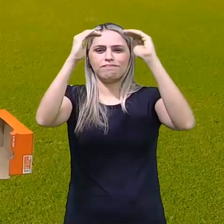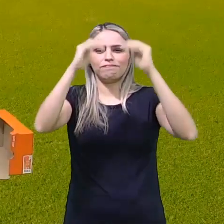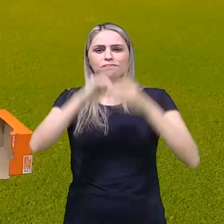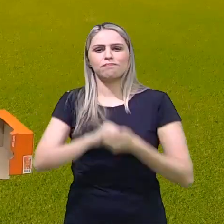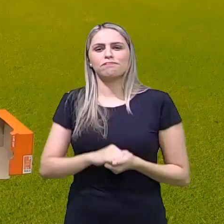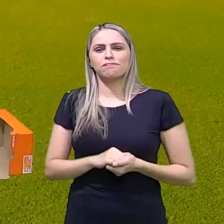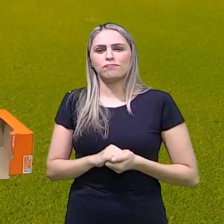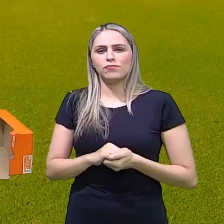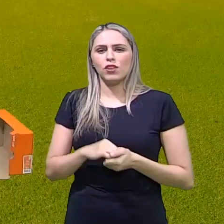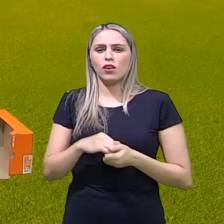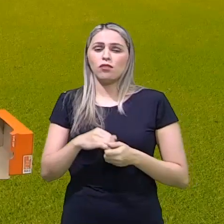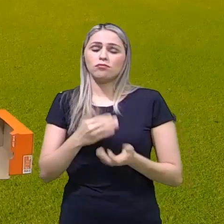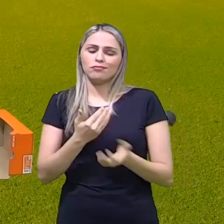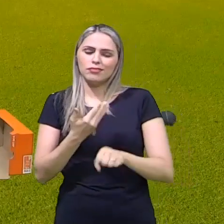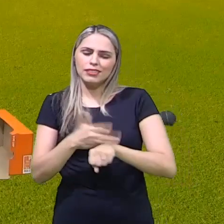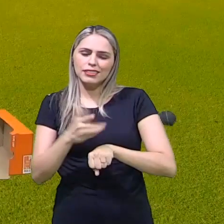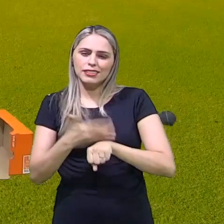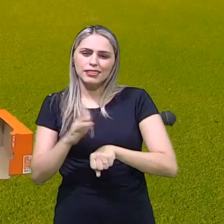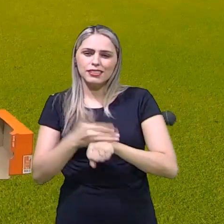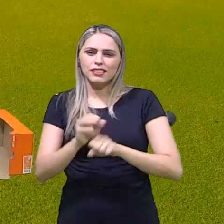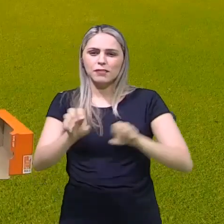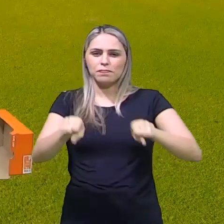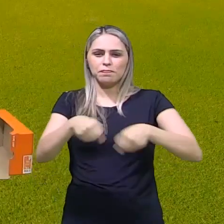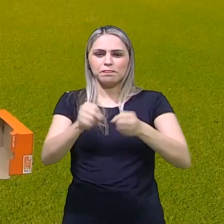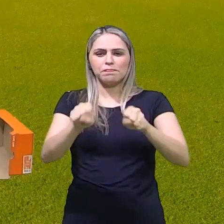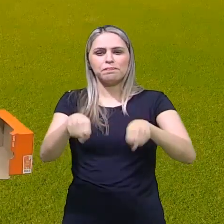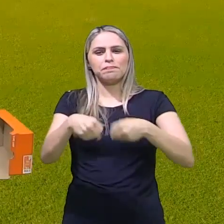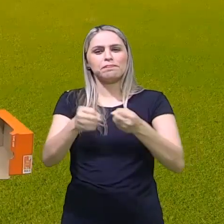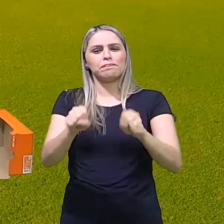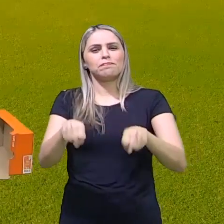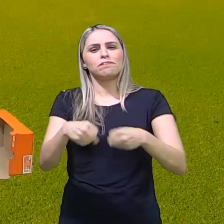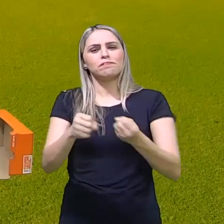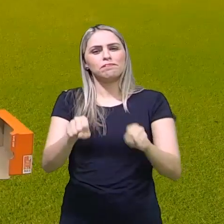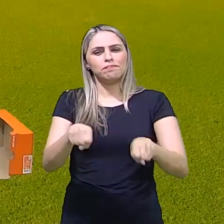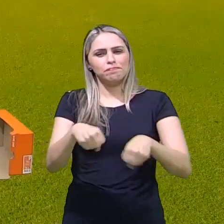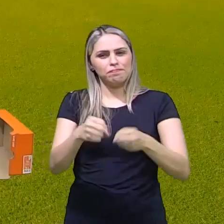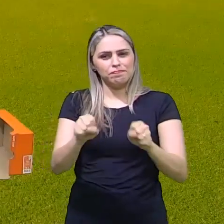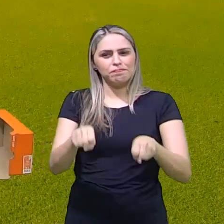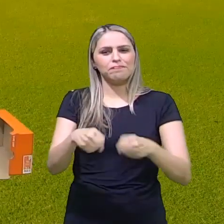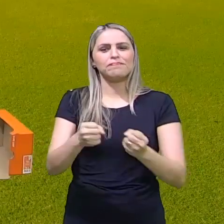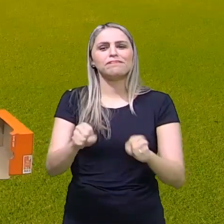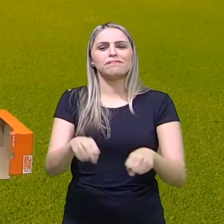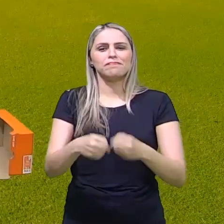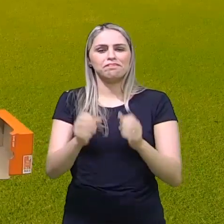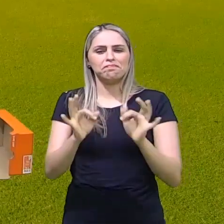aquele exercício que você me ensinou das mãos. Isso. Fazer aqui com a minha mão. Isso. Mão.